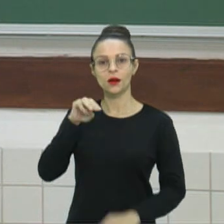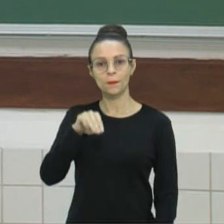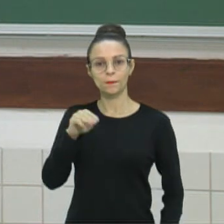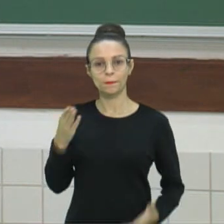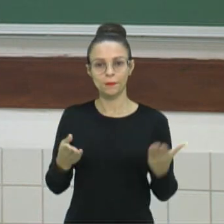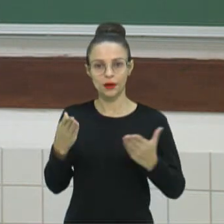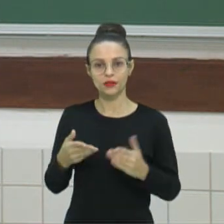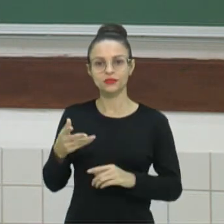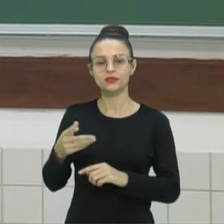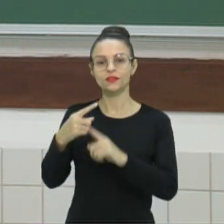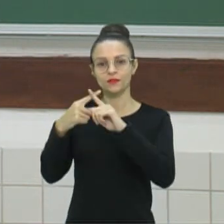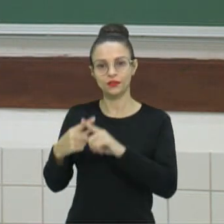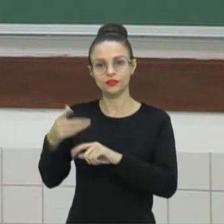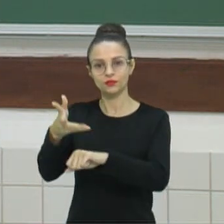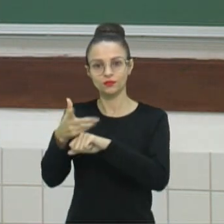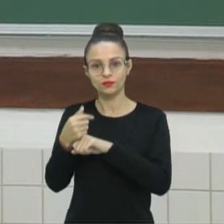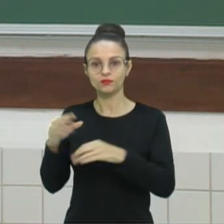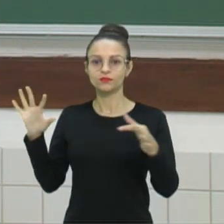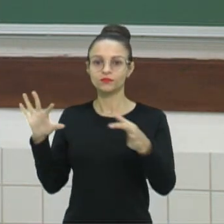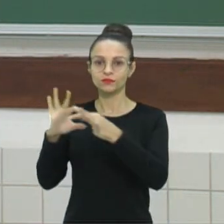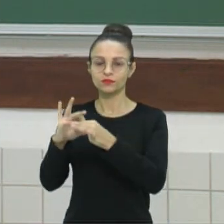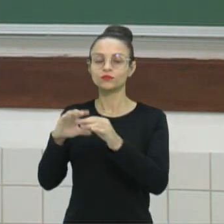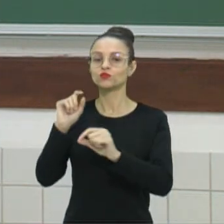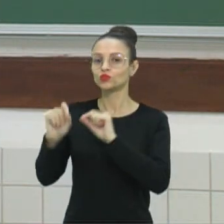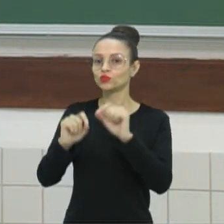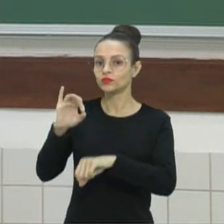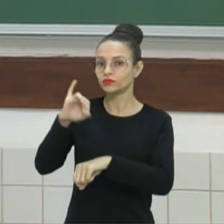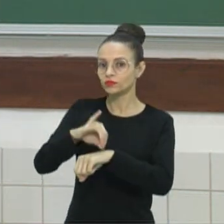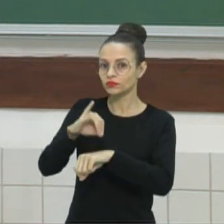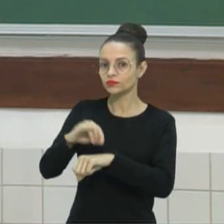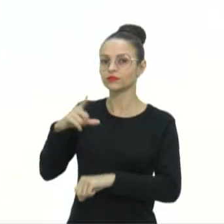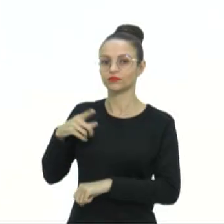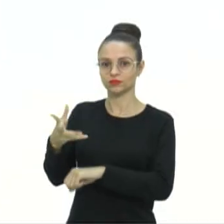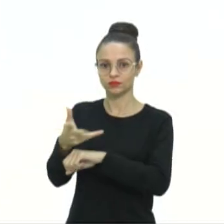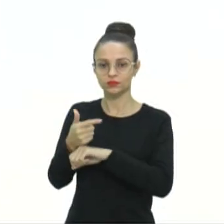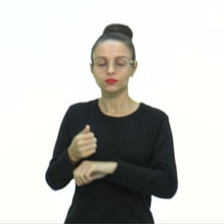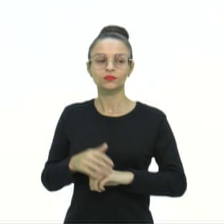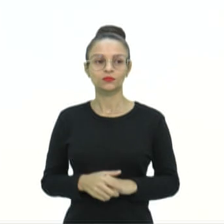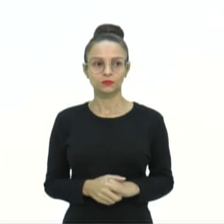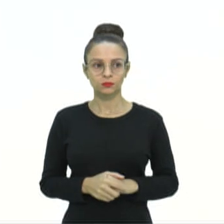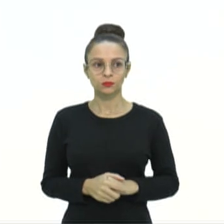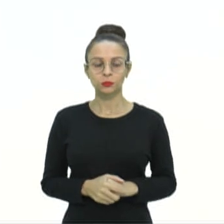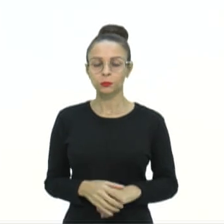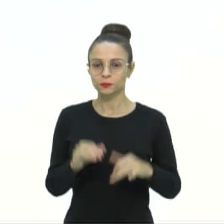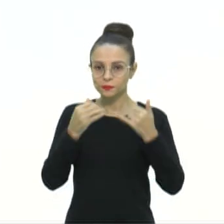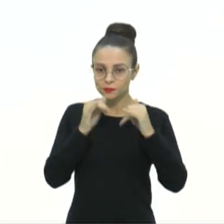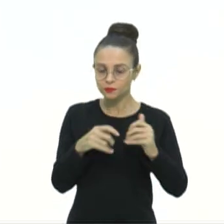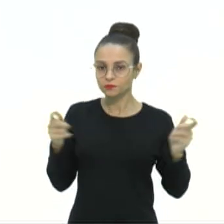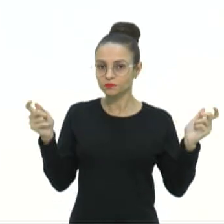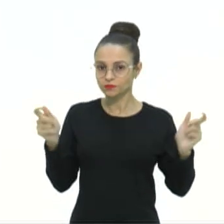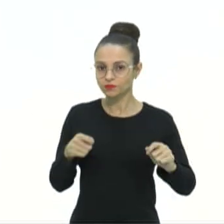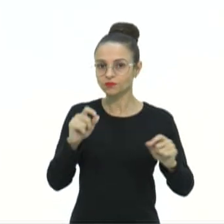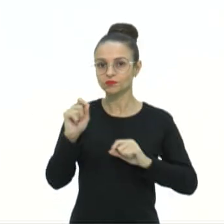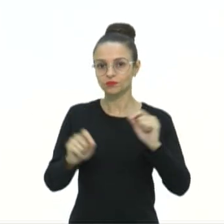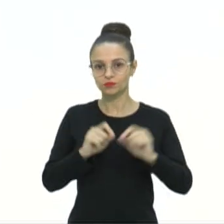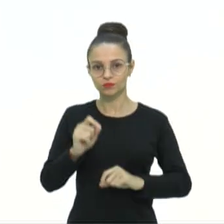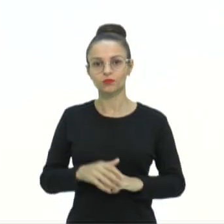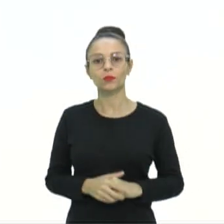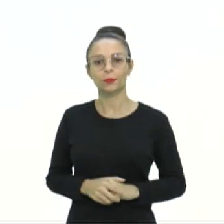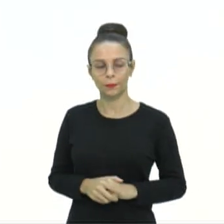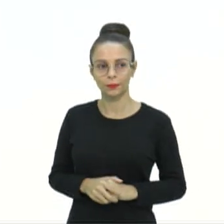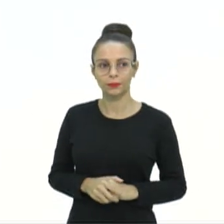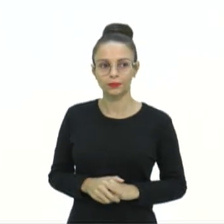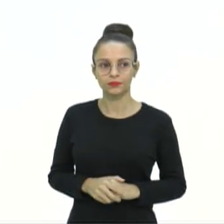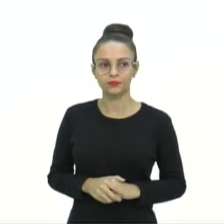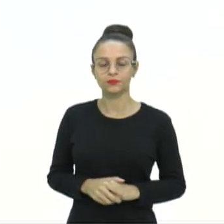velocidade sobre 2, associado sempre a corpos que têm velocidade. Nós temos aqui as energias potenciais, que no caso